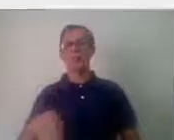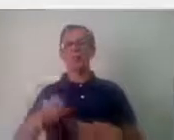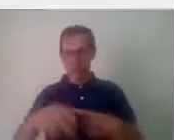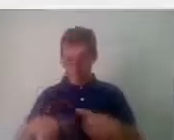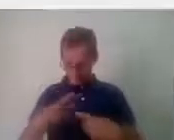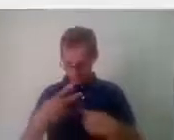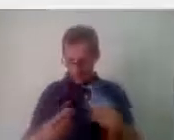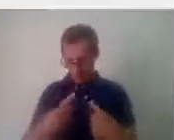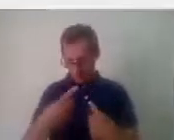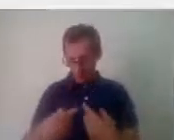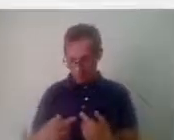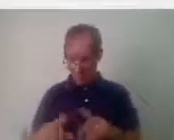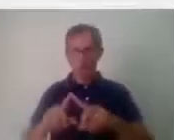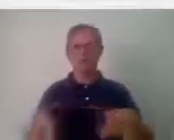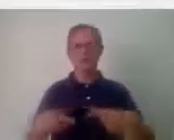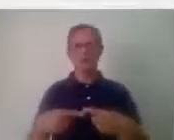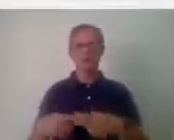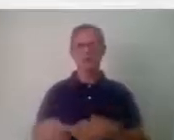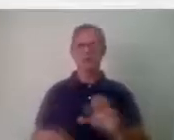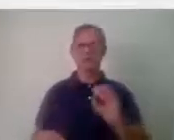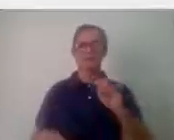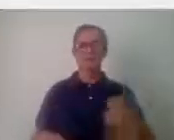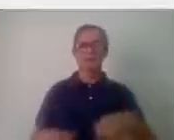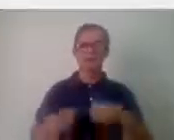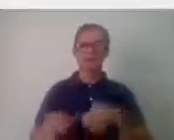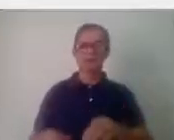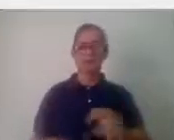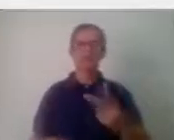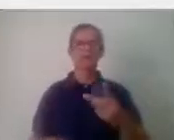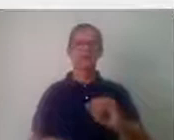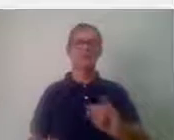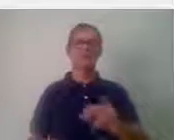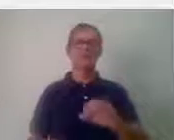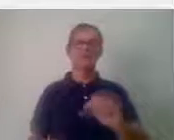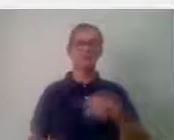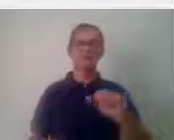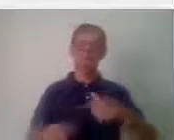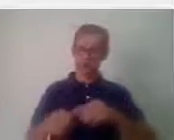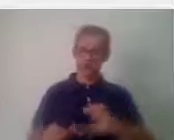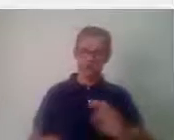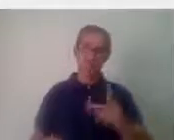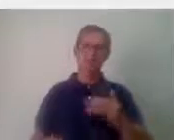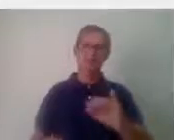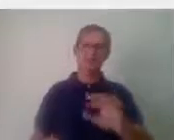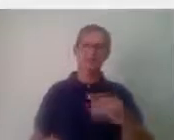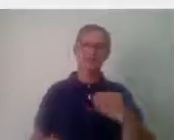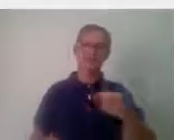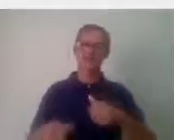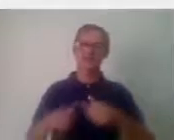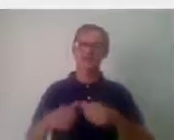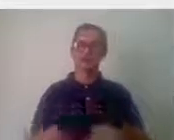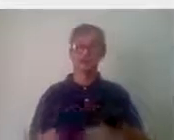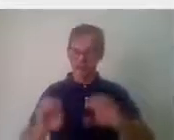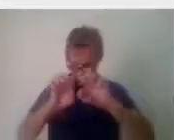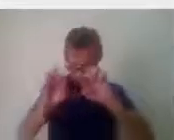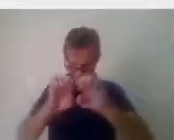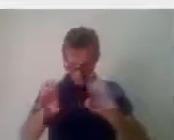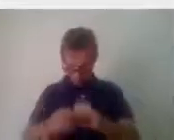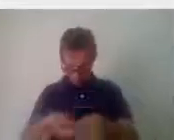a posição do centro de massa dessa chicana? Essa chicana, ela tem esse formato